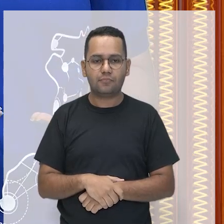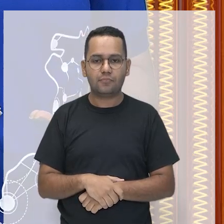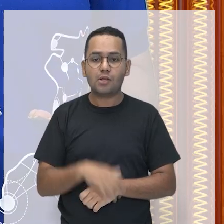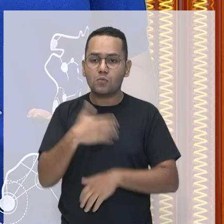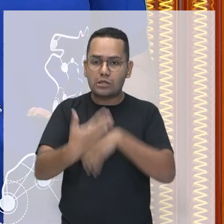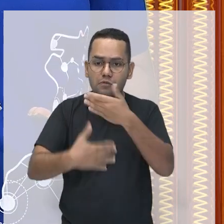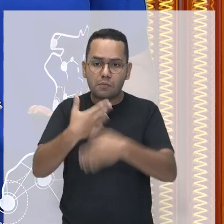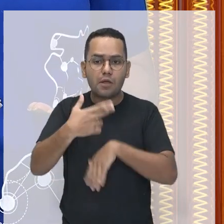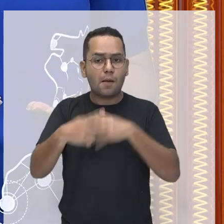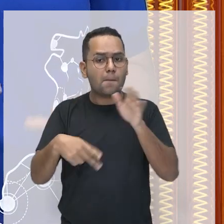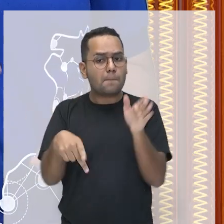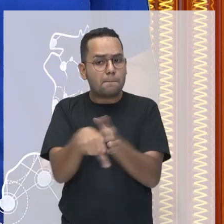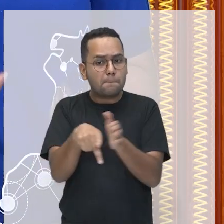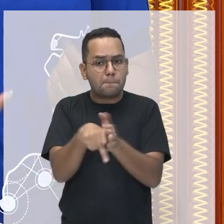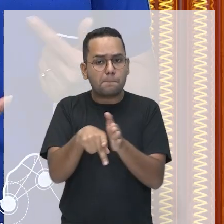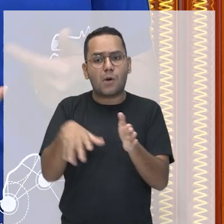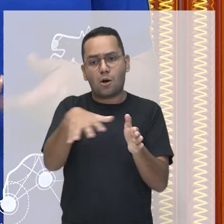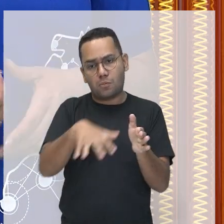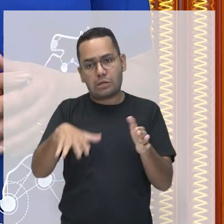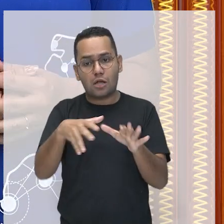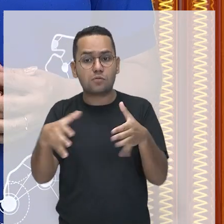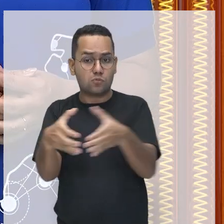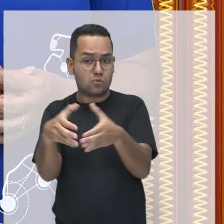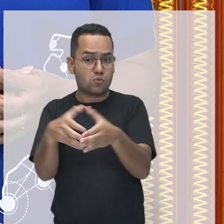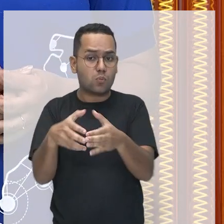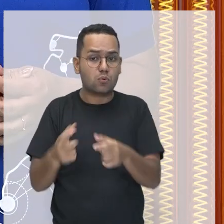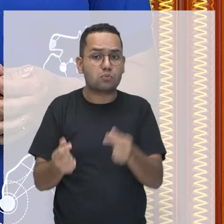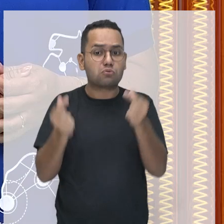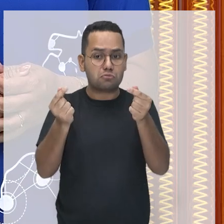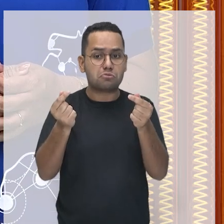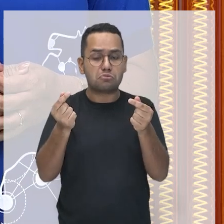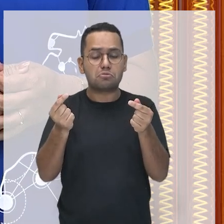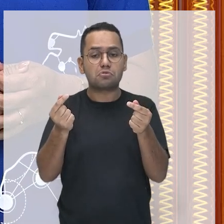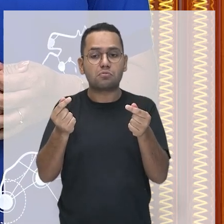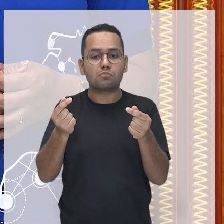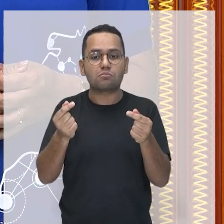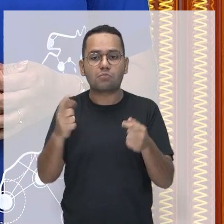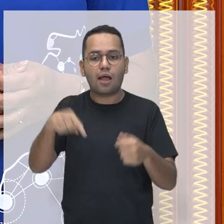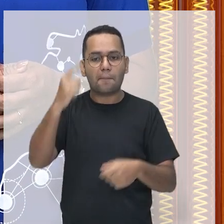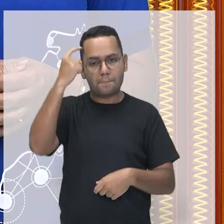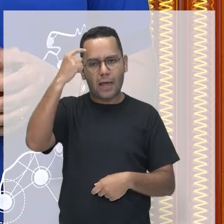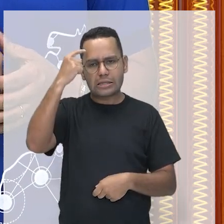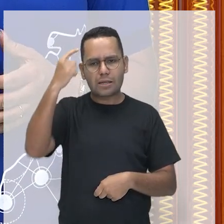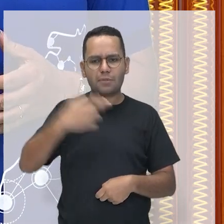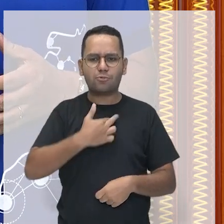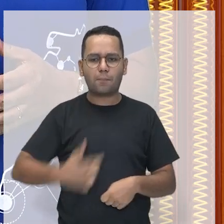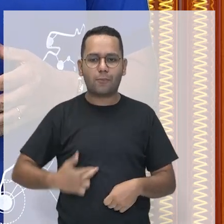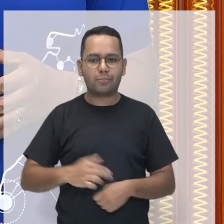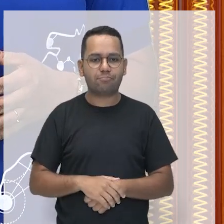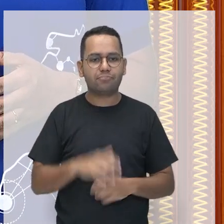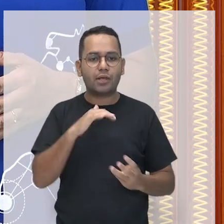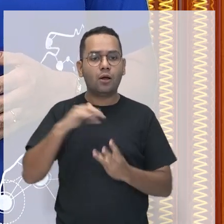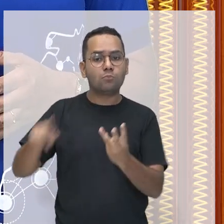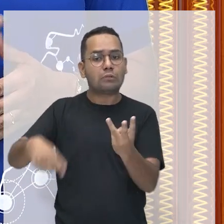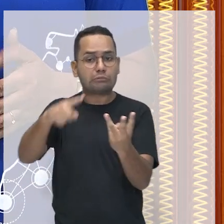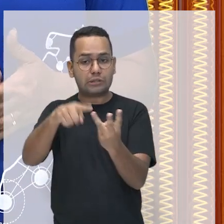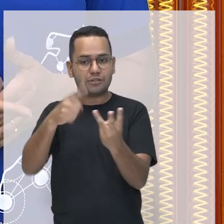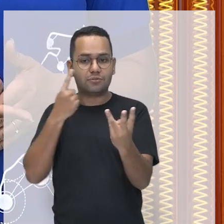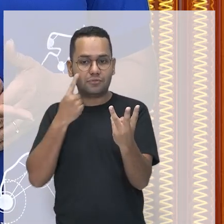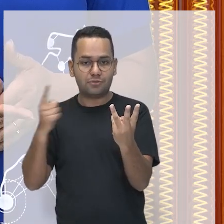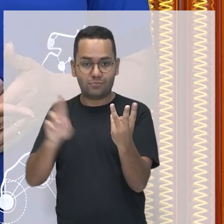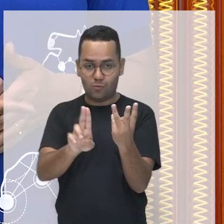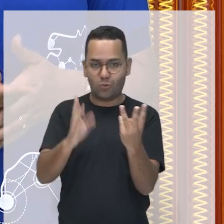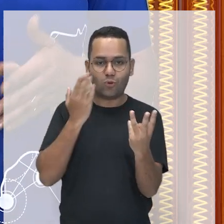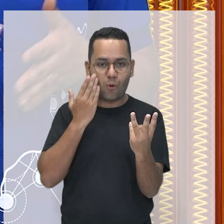elites brasileiras, ok? O nosso próximo personagem é Quintino Bocaiúva, que foi jornalista e